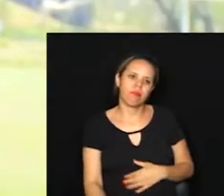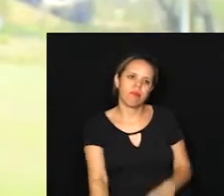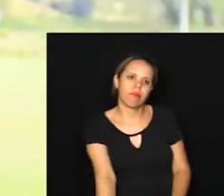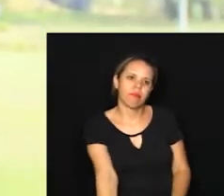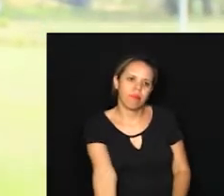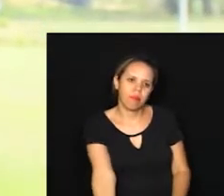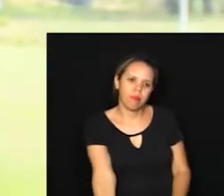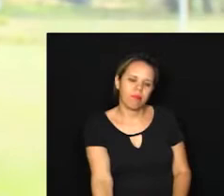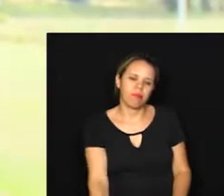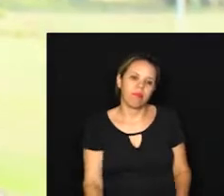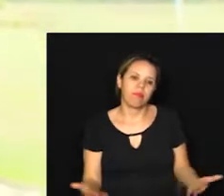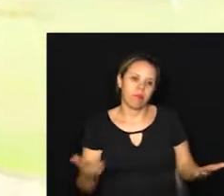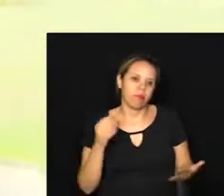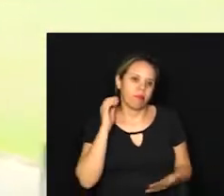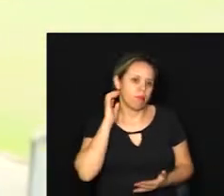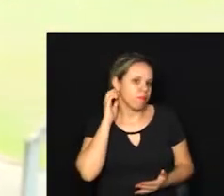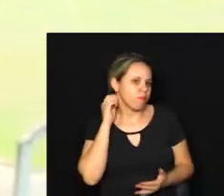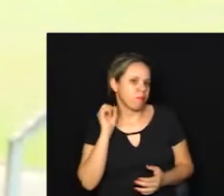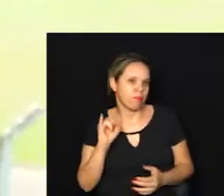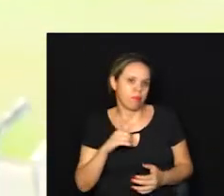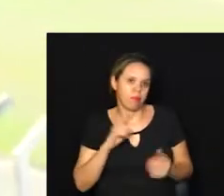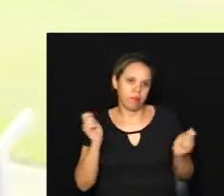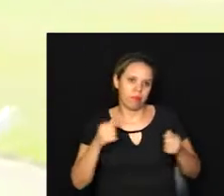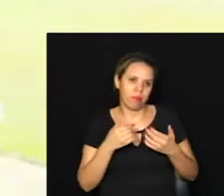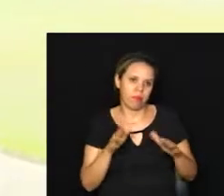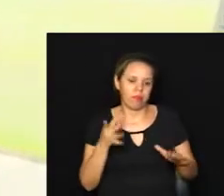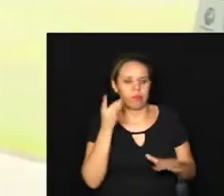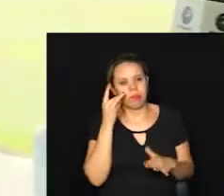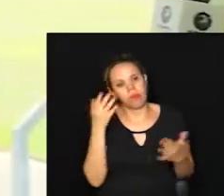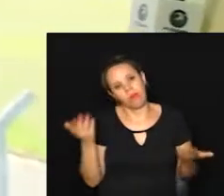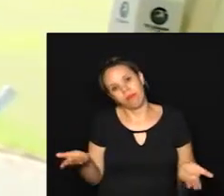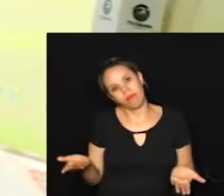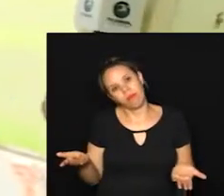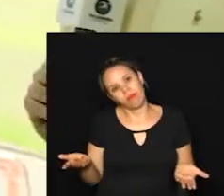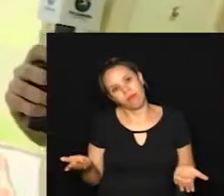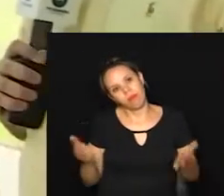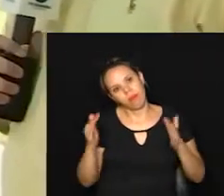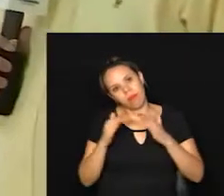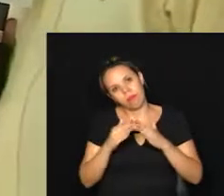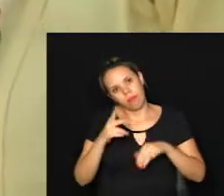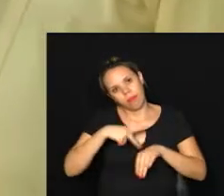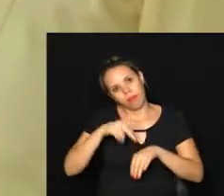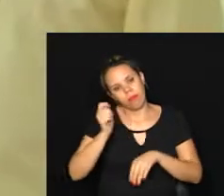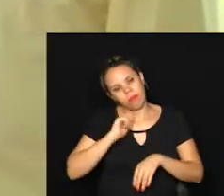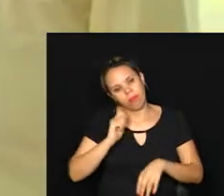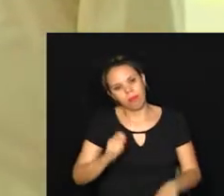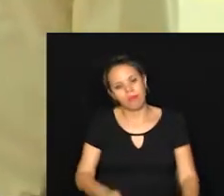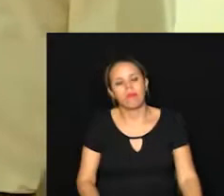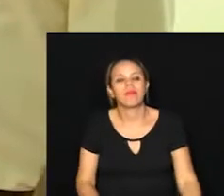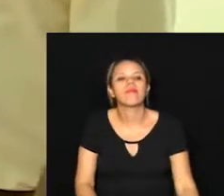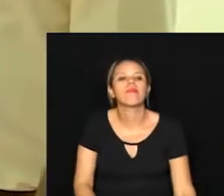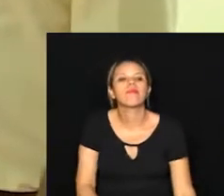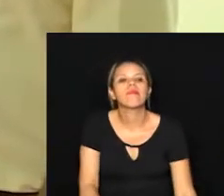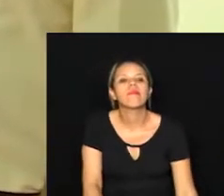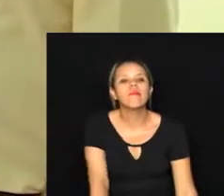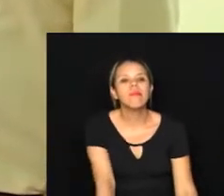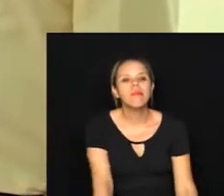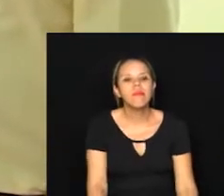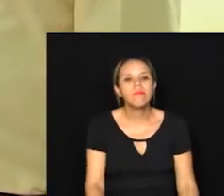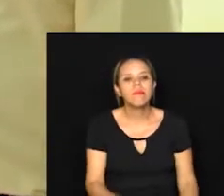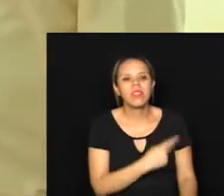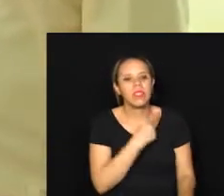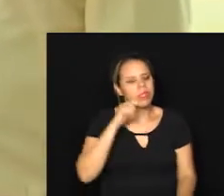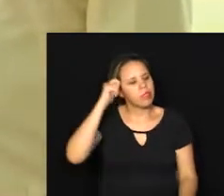no estádio hoje, né? Se a torcida pudesse estar presente, mas ele está morando na Argentina. O Stefan, a Ponte contratou o